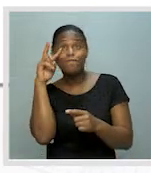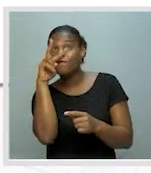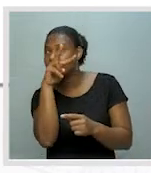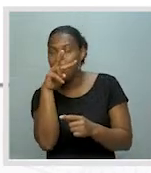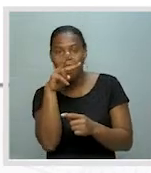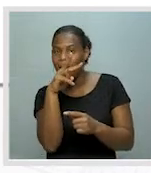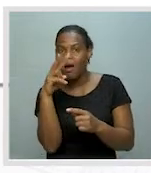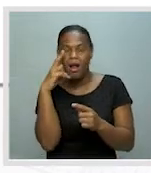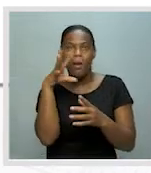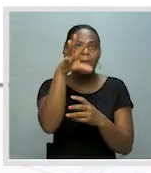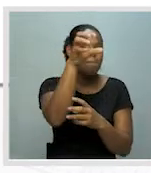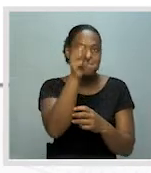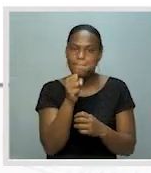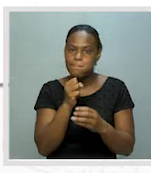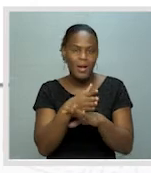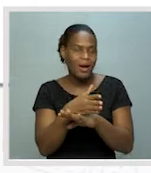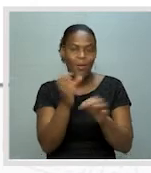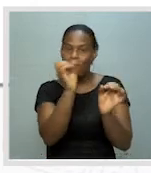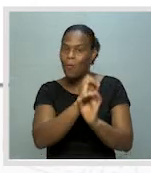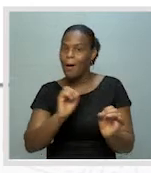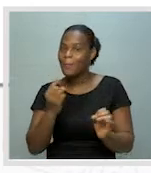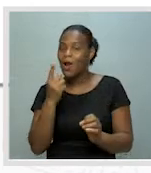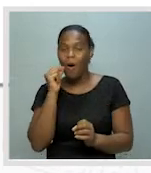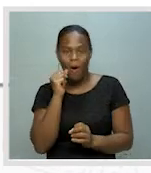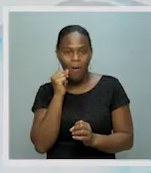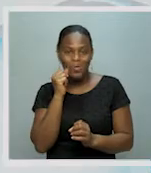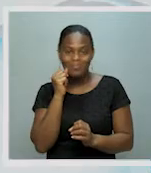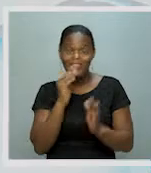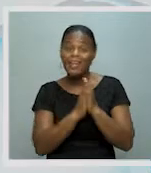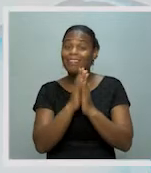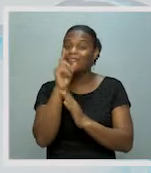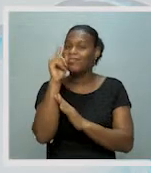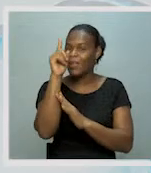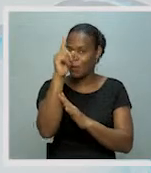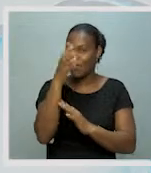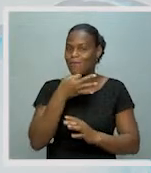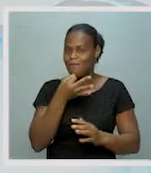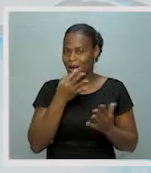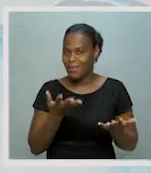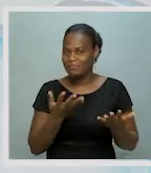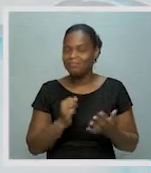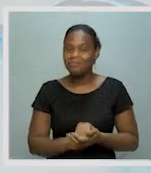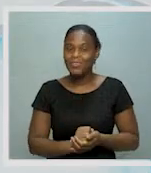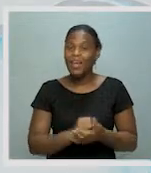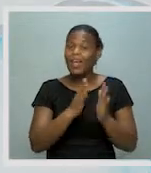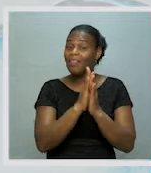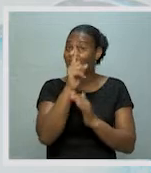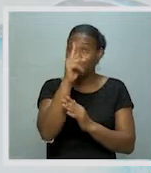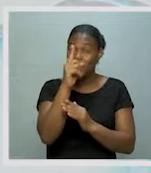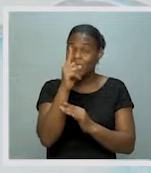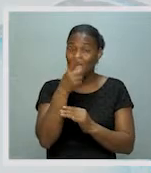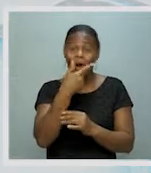inatingível, algo de inacessível pela razão humana. Estamos a falar de Deus. Deus não